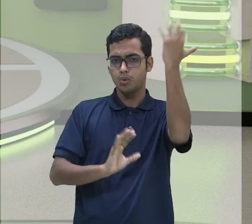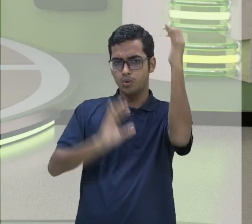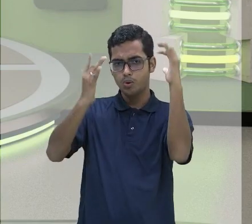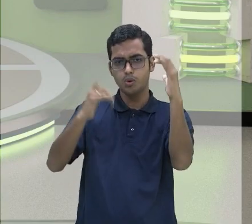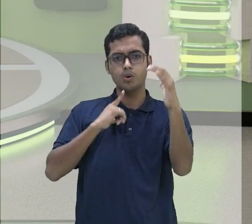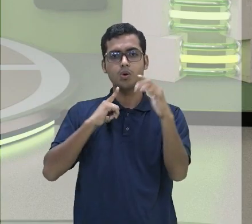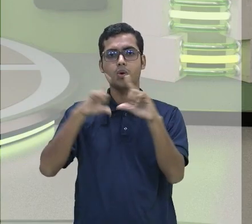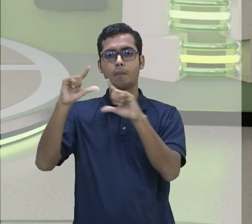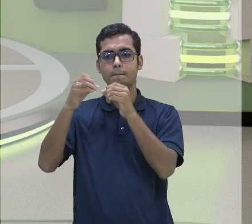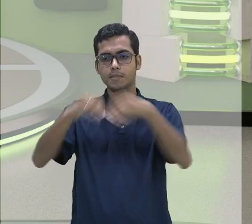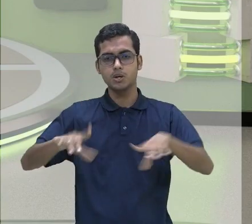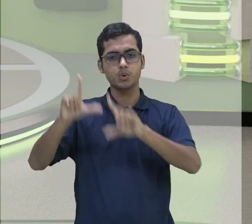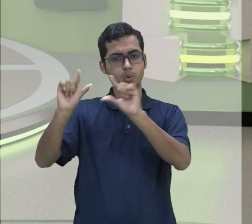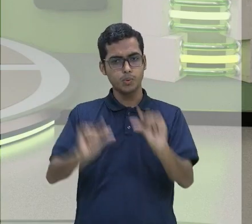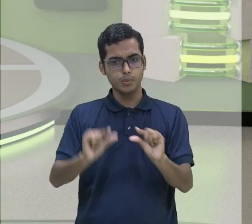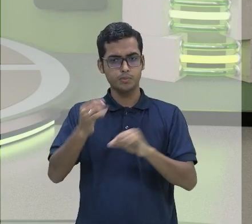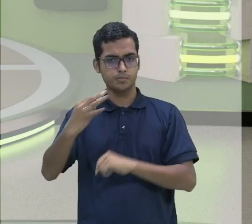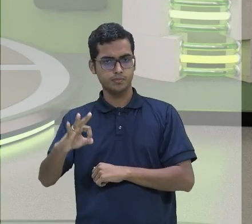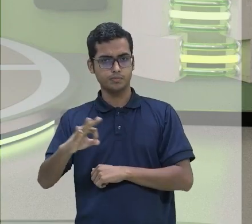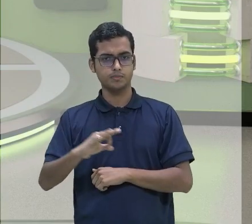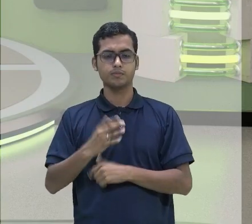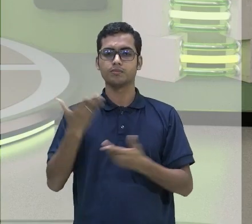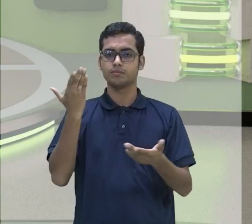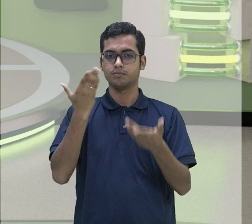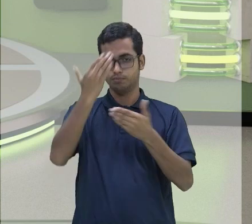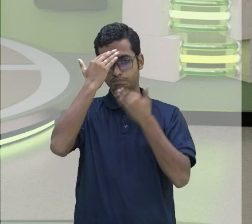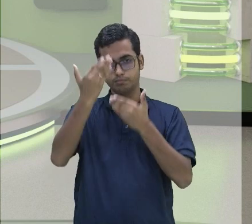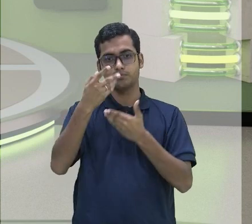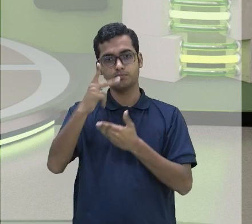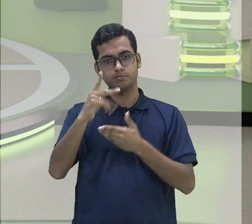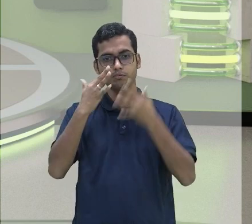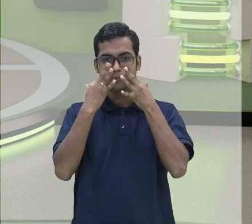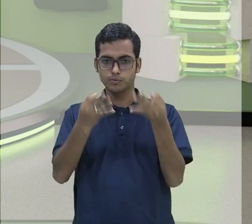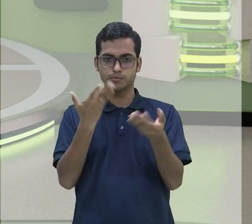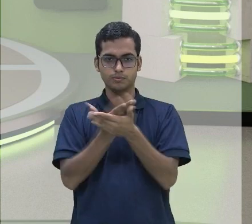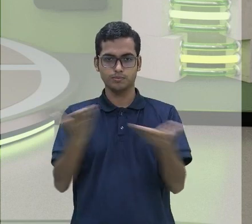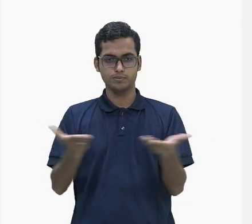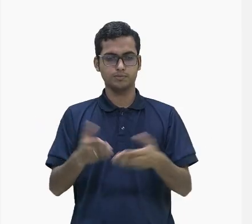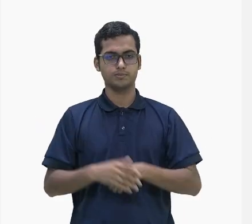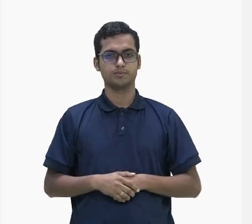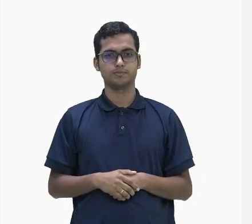com o menor impacto possível. Muito obrigada pela sua atenção.